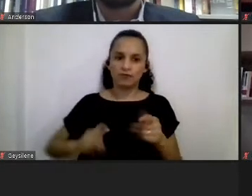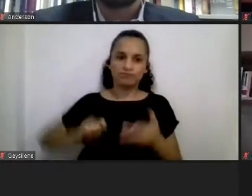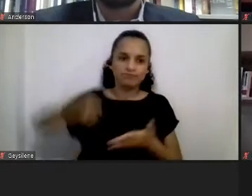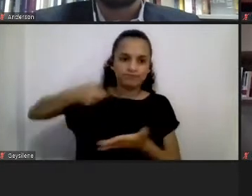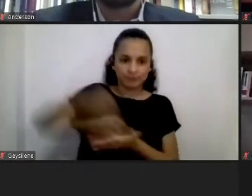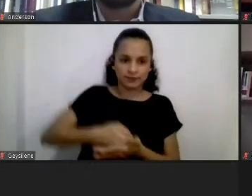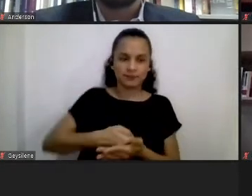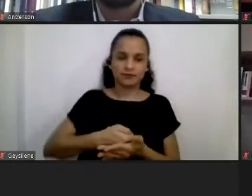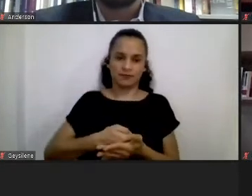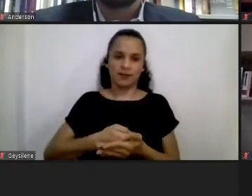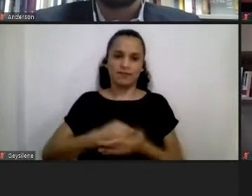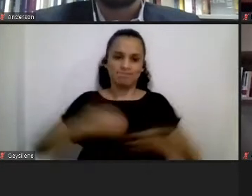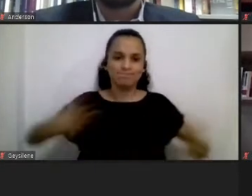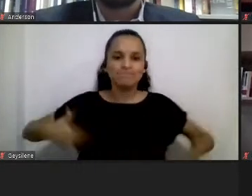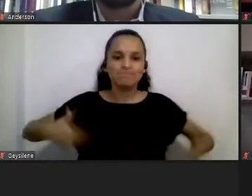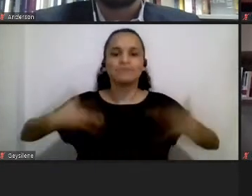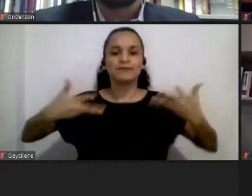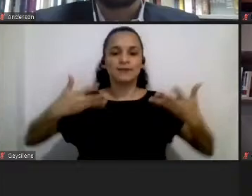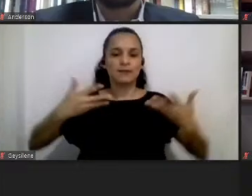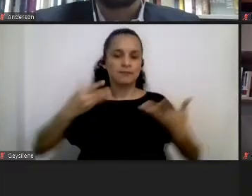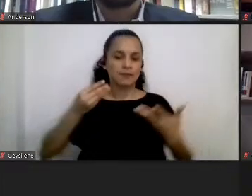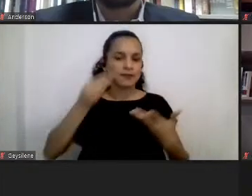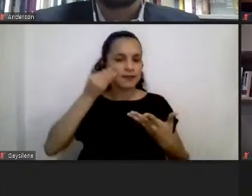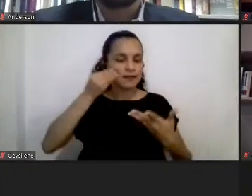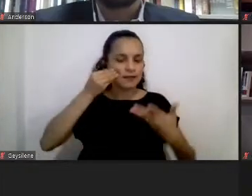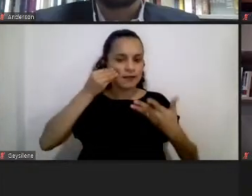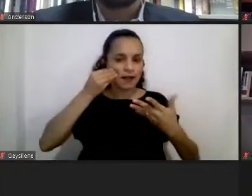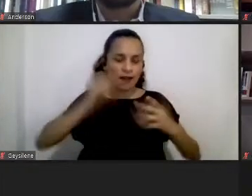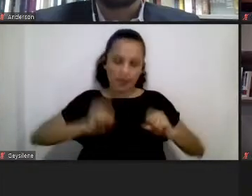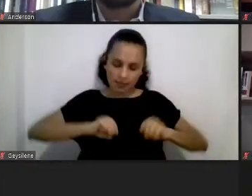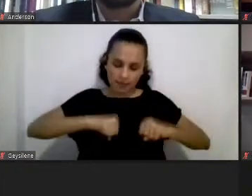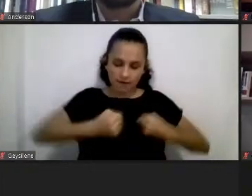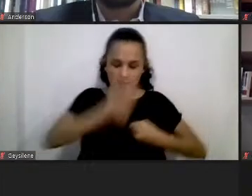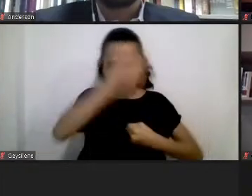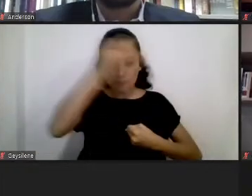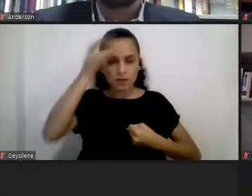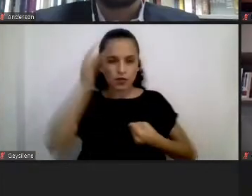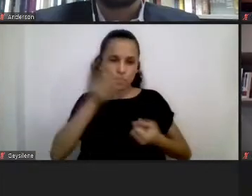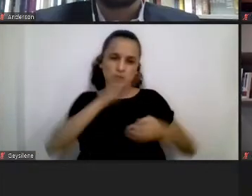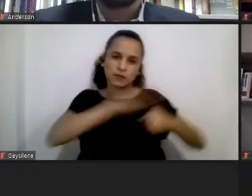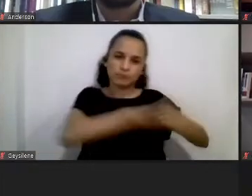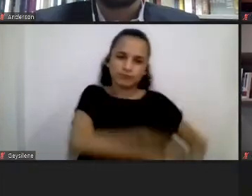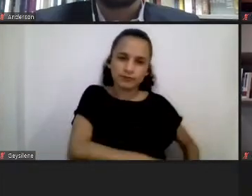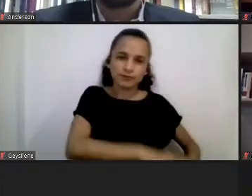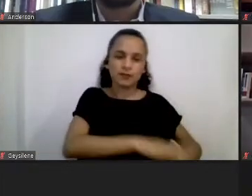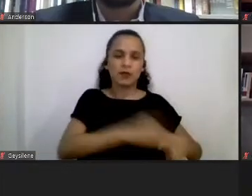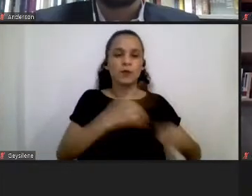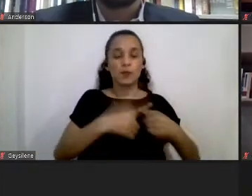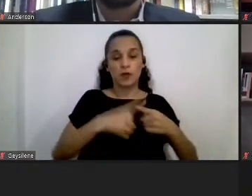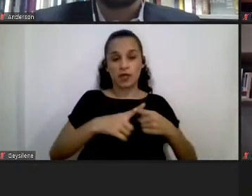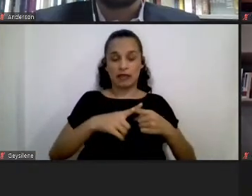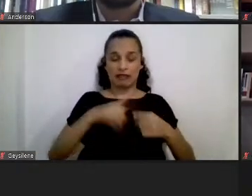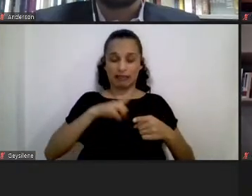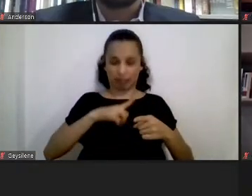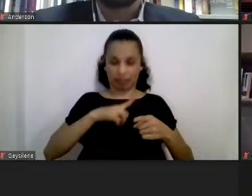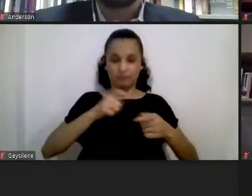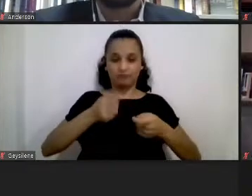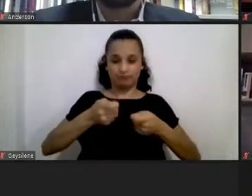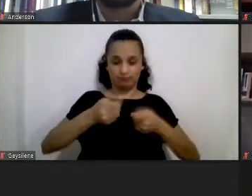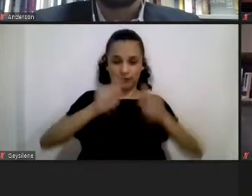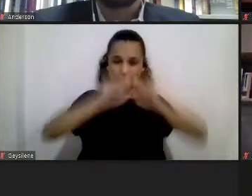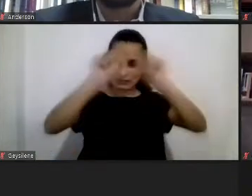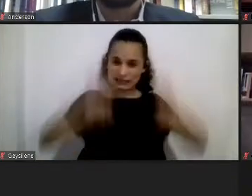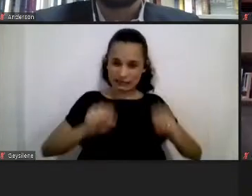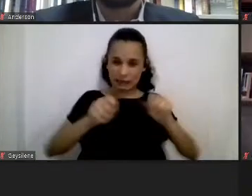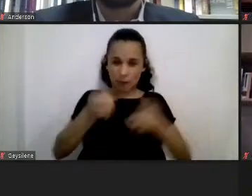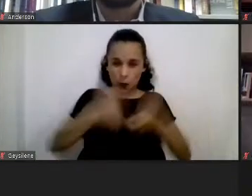nos mobilizarmos na defesa dos explorados por um sistema econômico que oprime e mata, e a